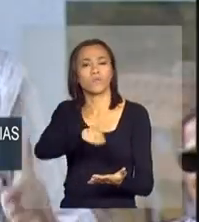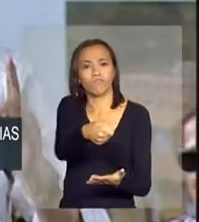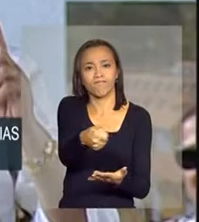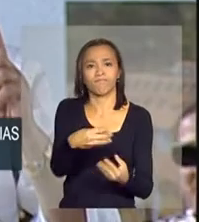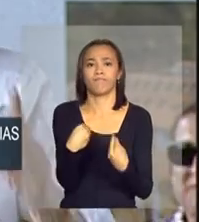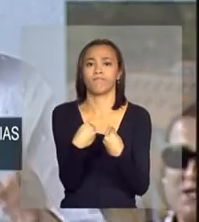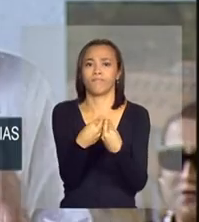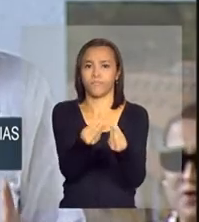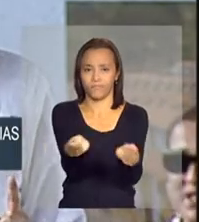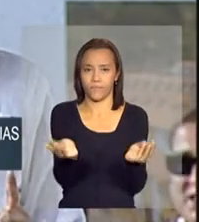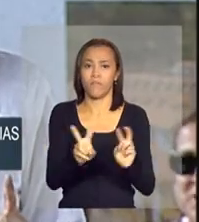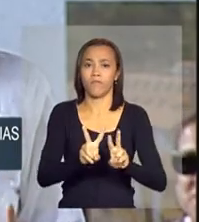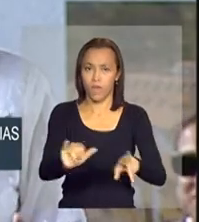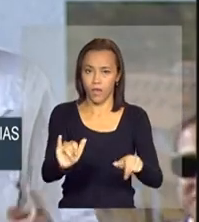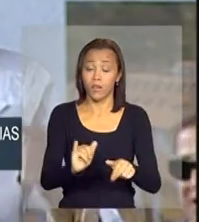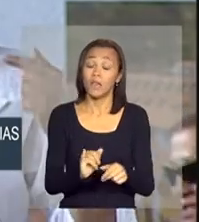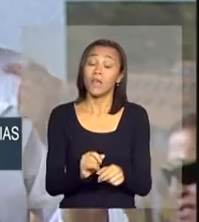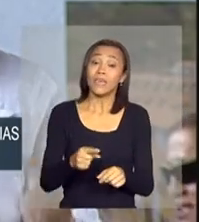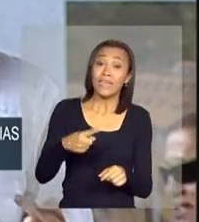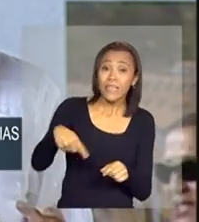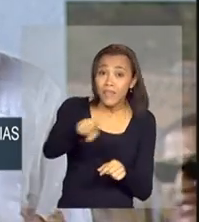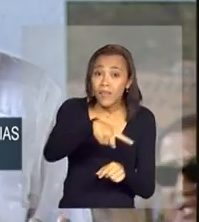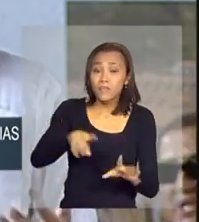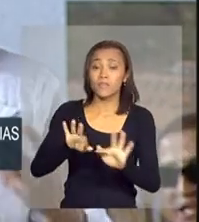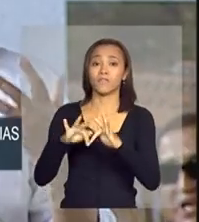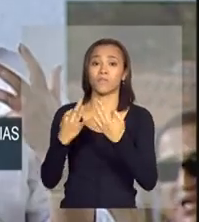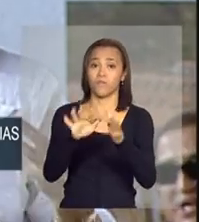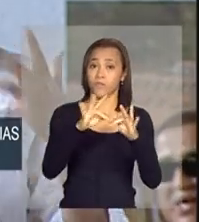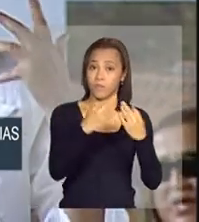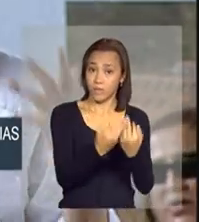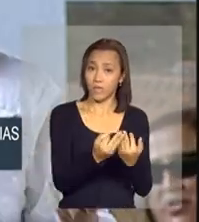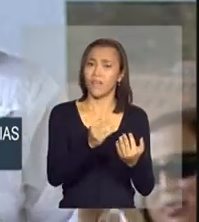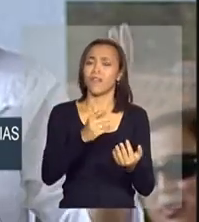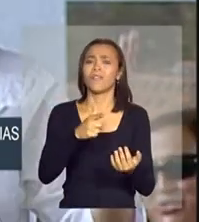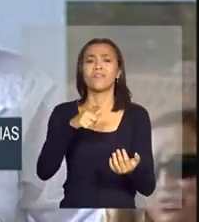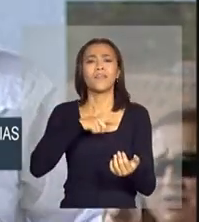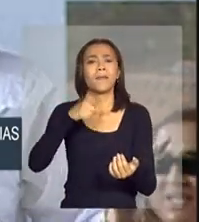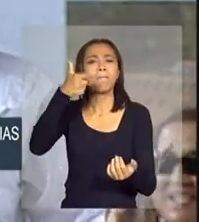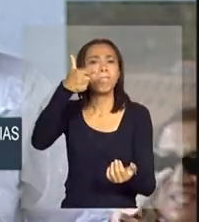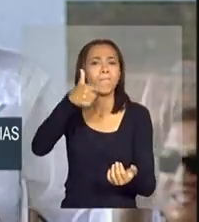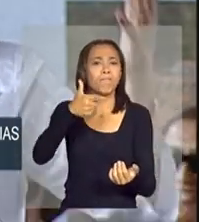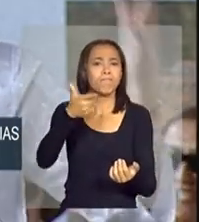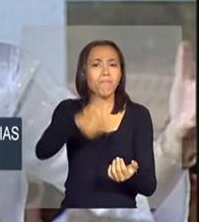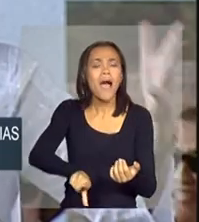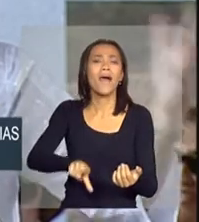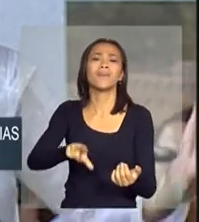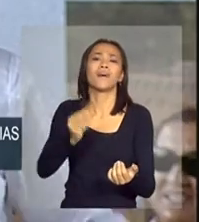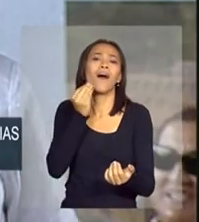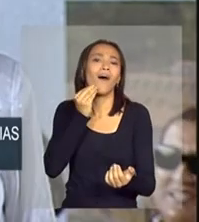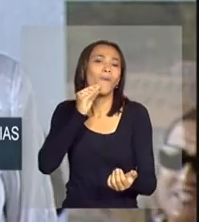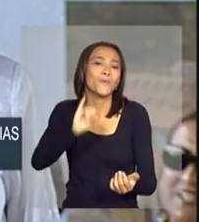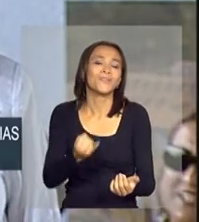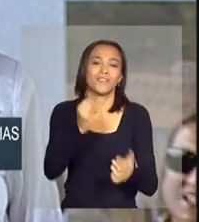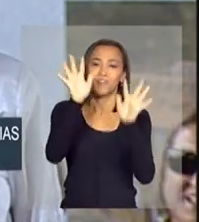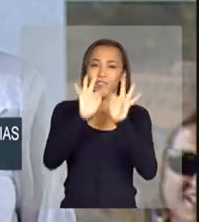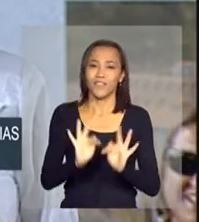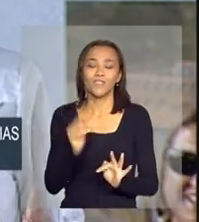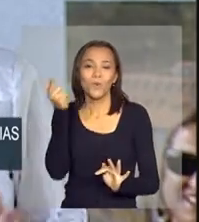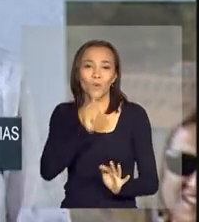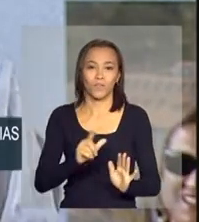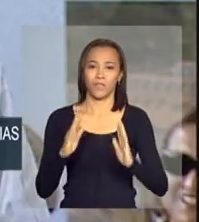outras o que elas terão mais chance de ser felizes tendo a casa